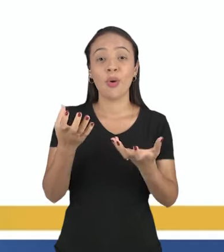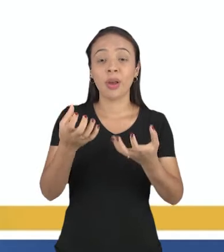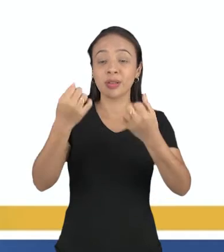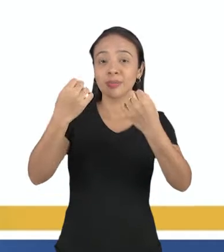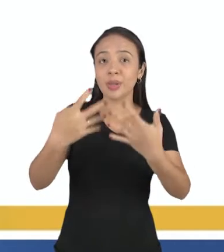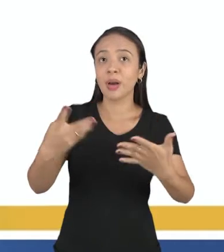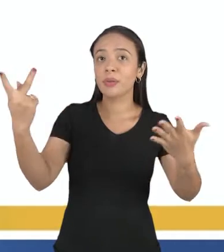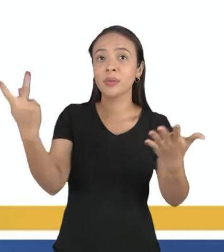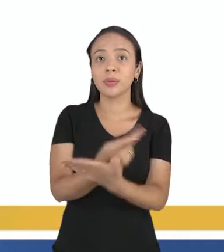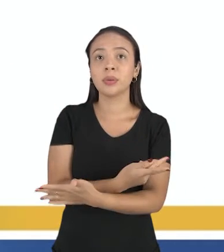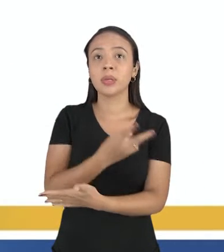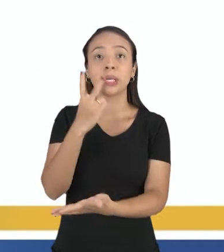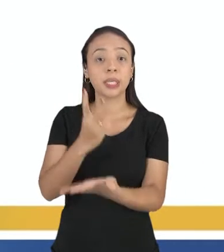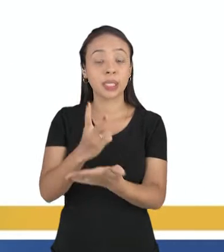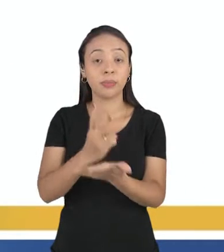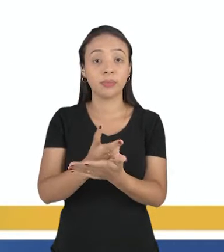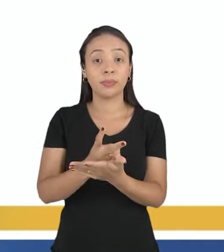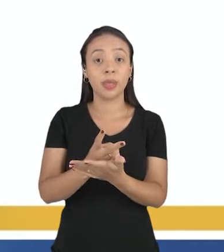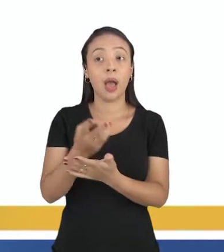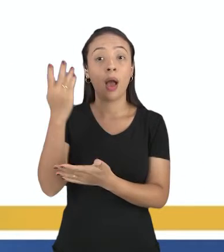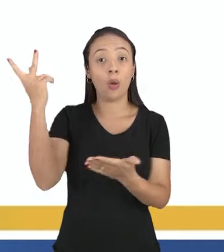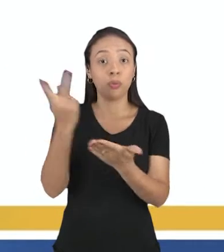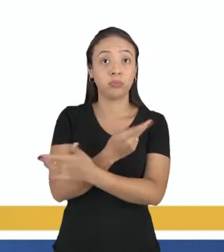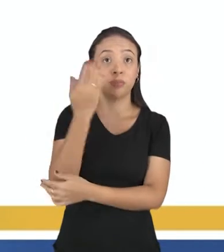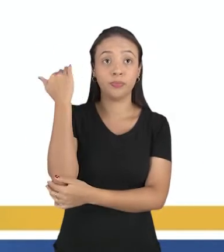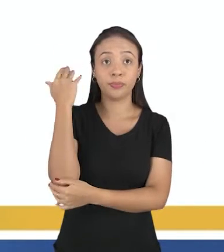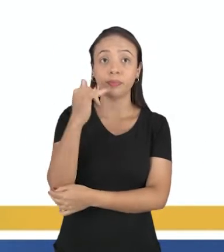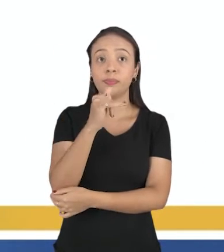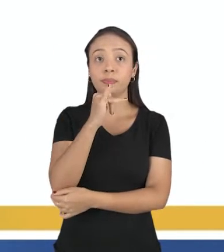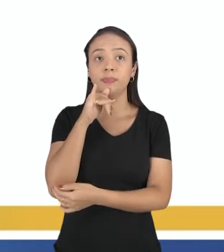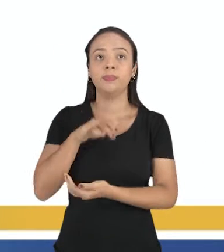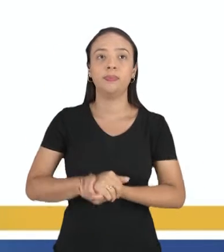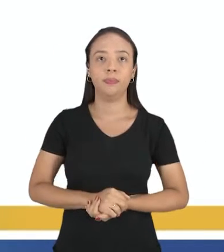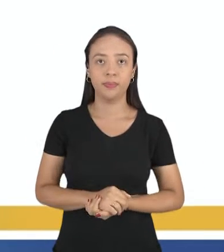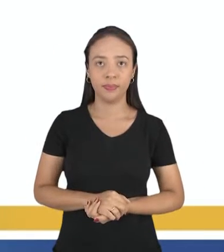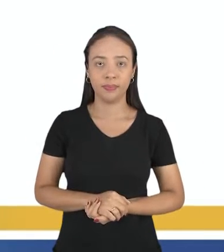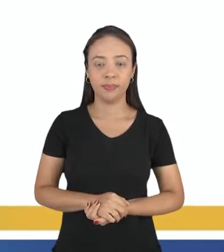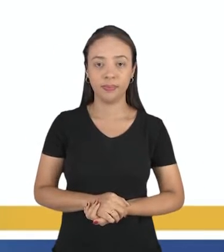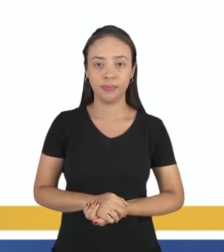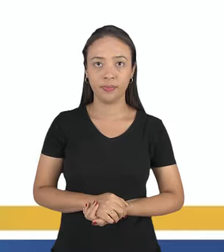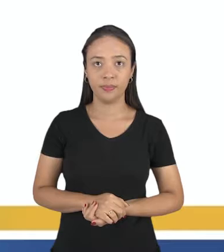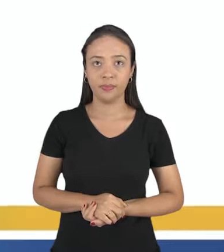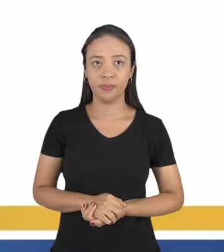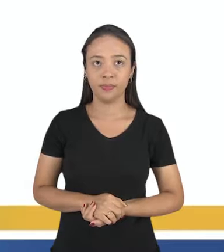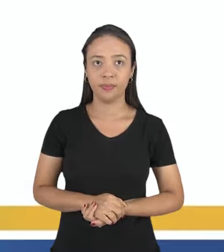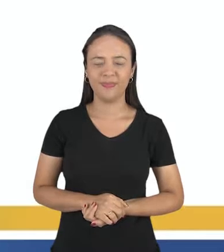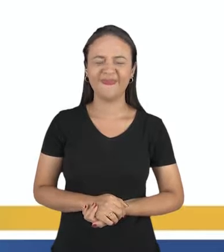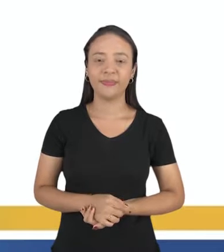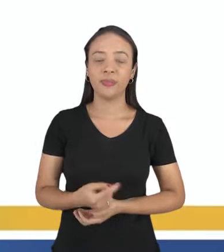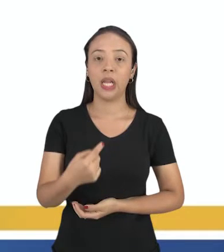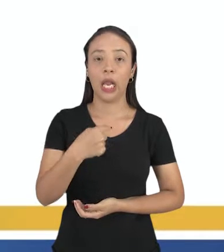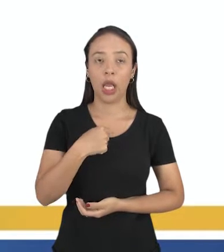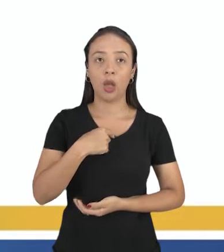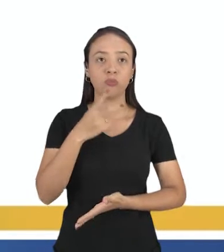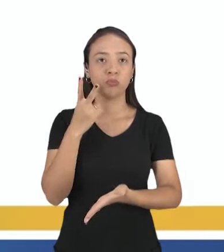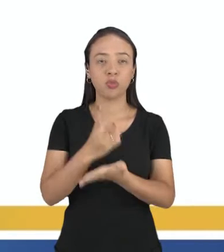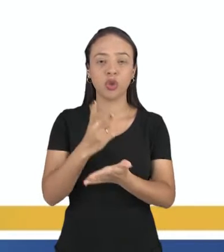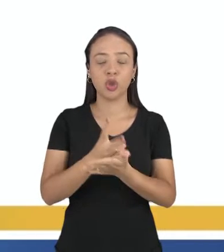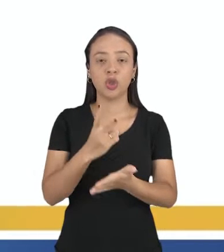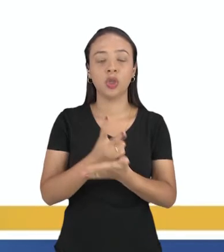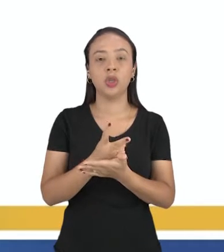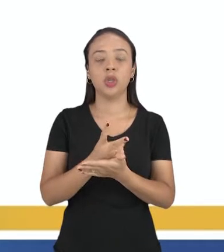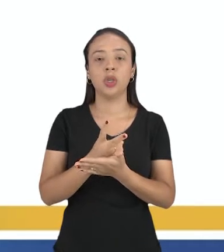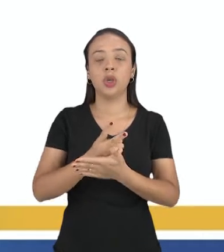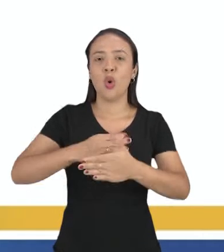ocorrência habitual de ações no passado. Por exemplo, I always played soccer on Mondays. Eu sempre